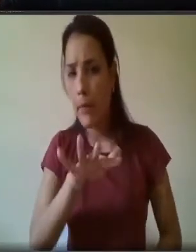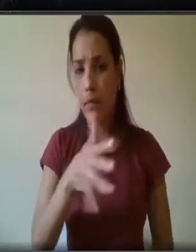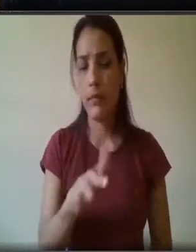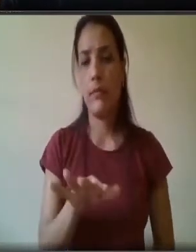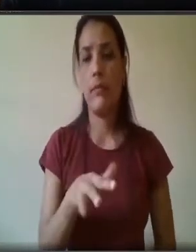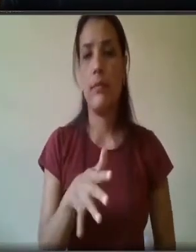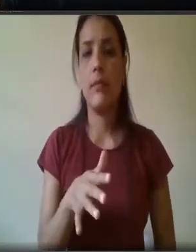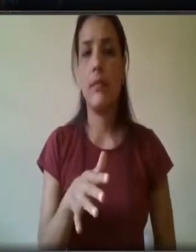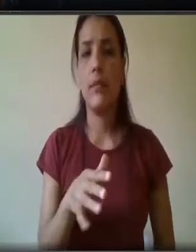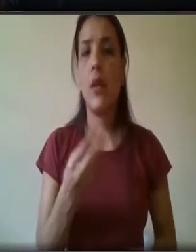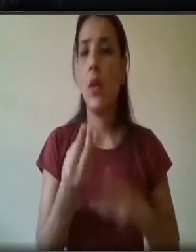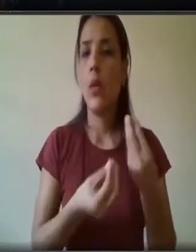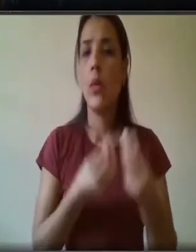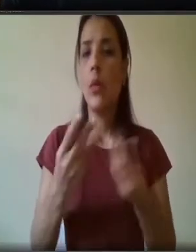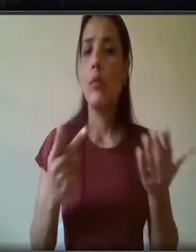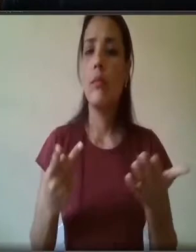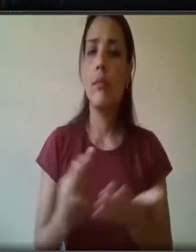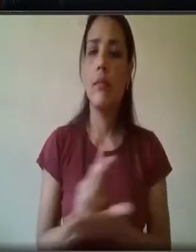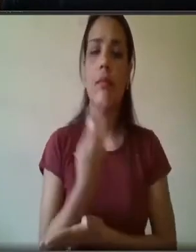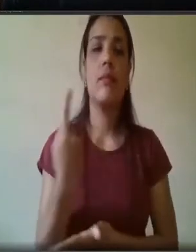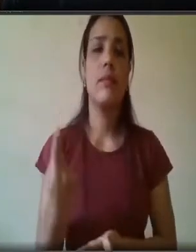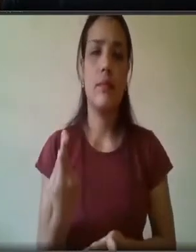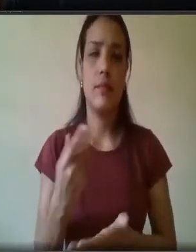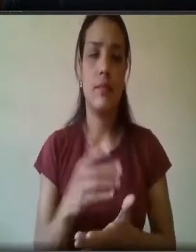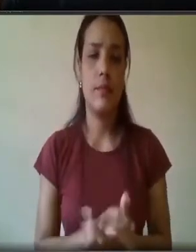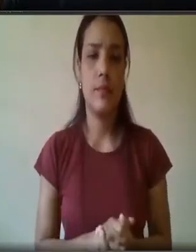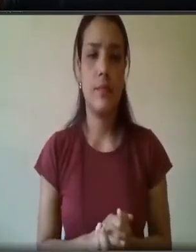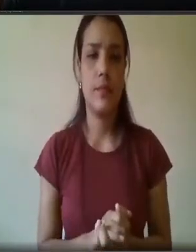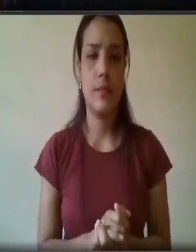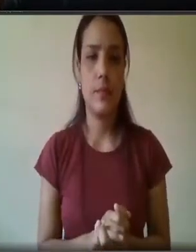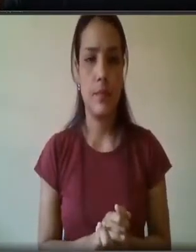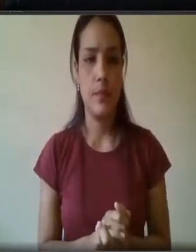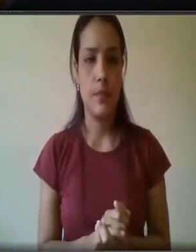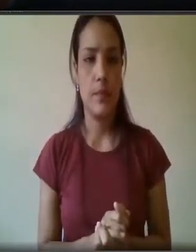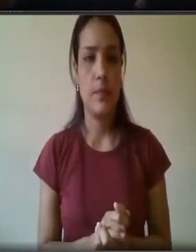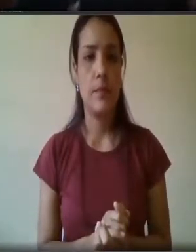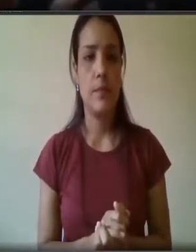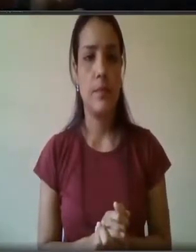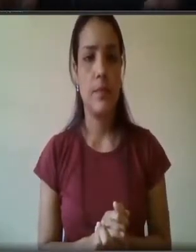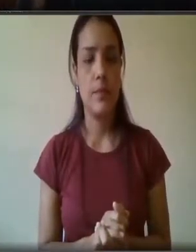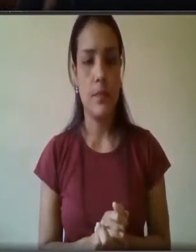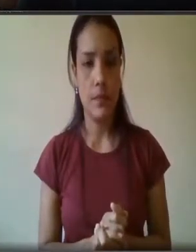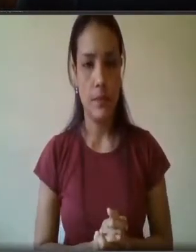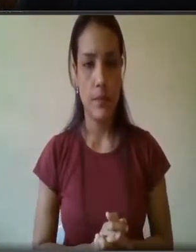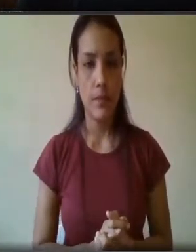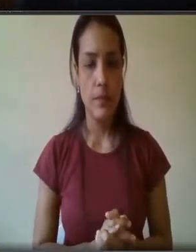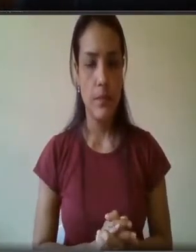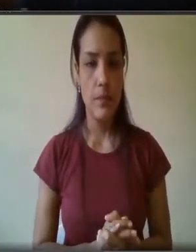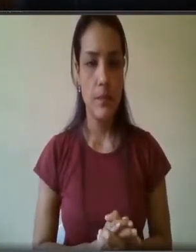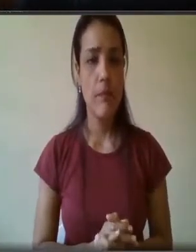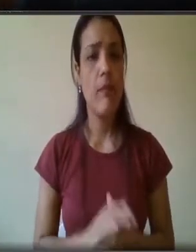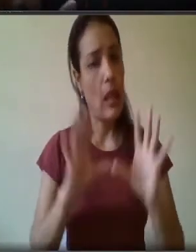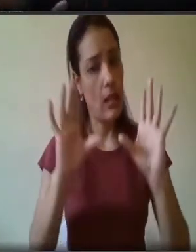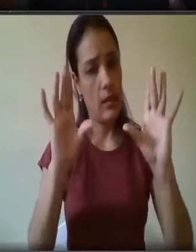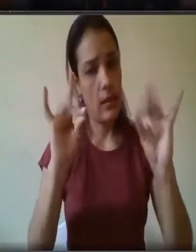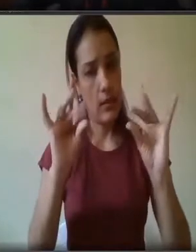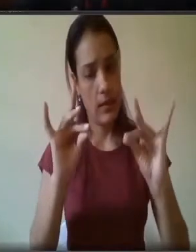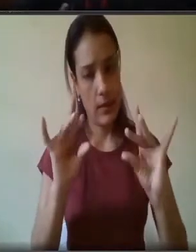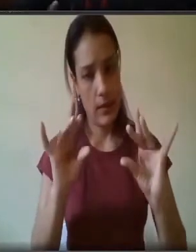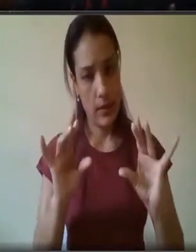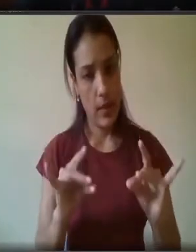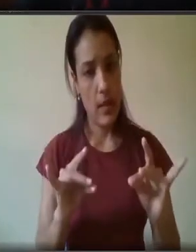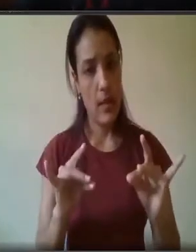vai acabar acontecendo isso daí, tá, numa tensão compreensiva, distensiva, é um detalhamento maior,